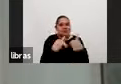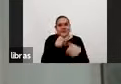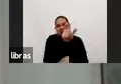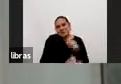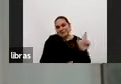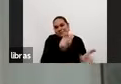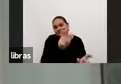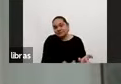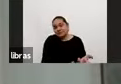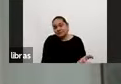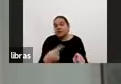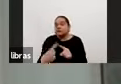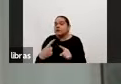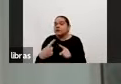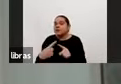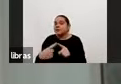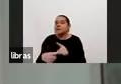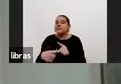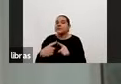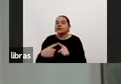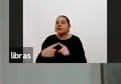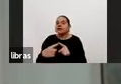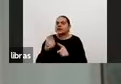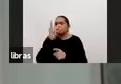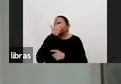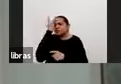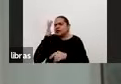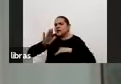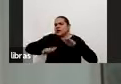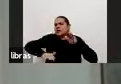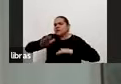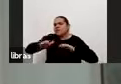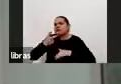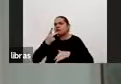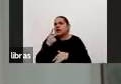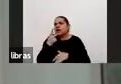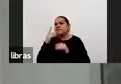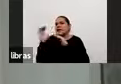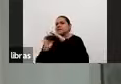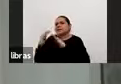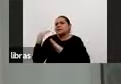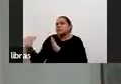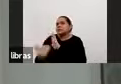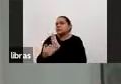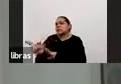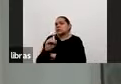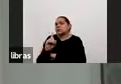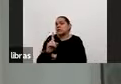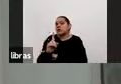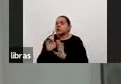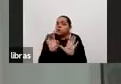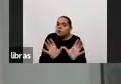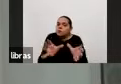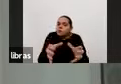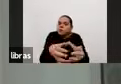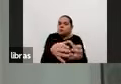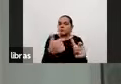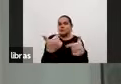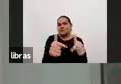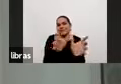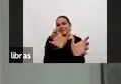porque esses acordos, eles muitas vezes não diziam respeito à empresa inteira, às vezes diziam respeito a um grupo de trabalhadores, o que